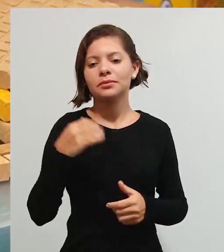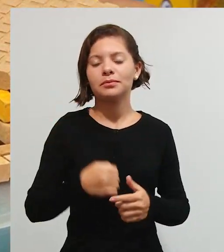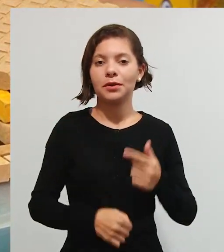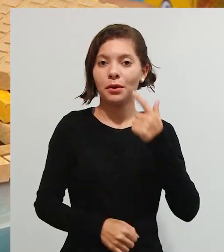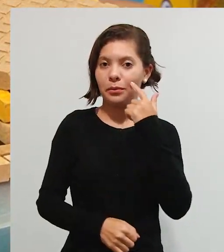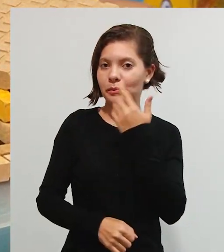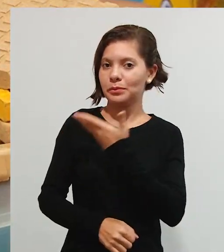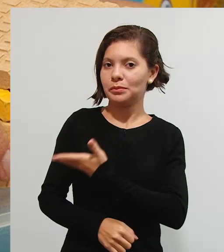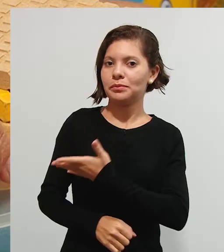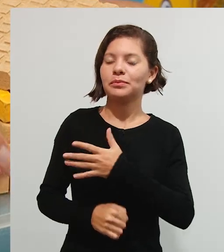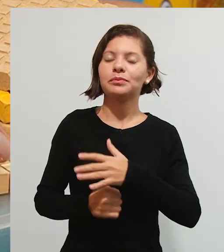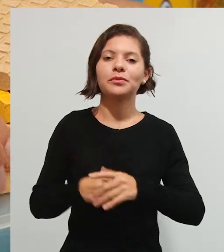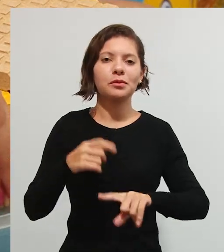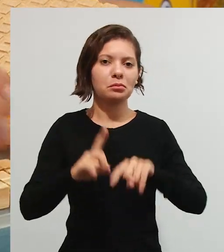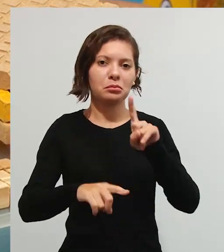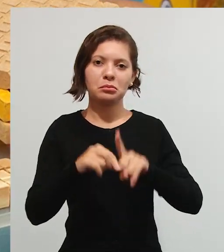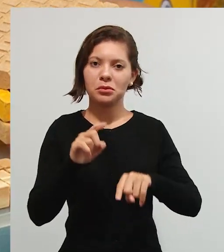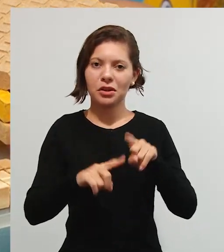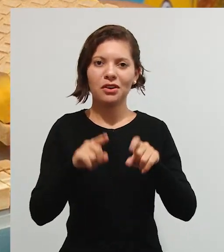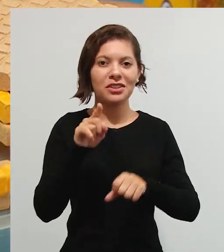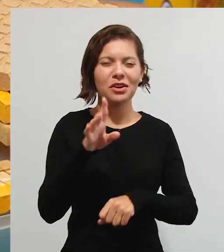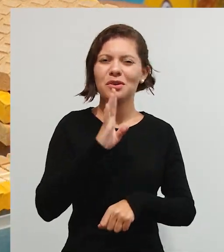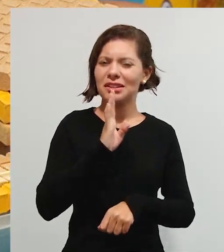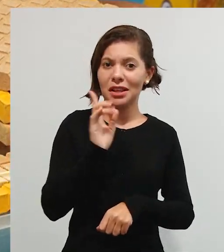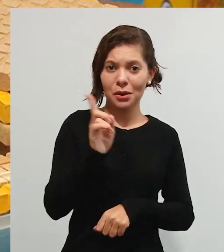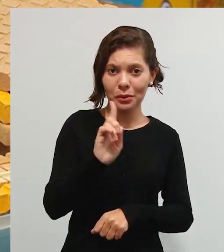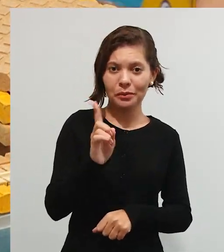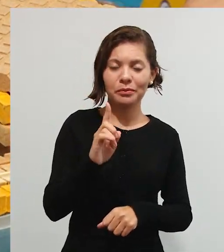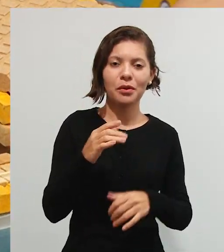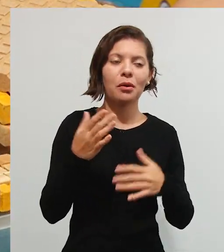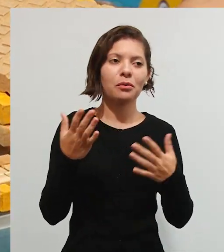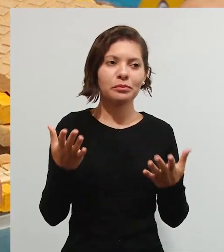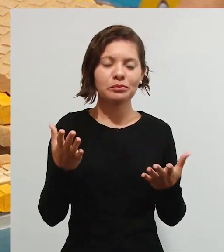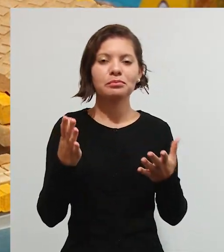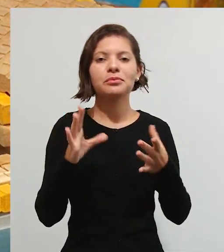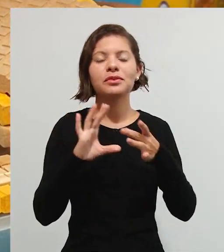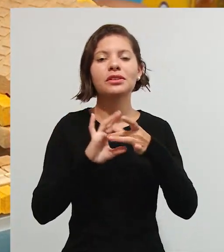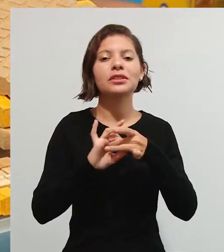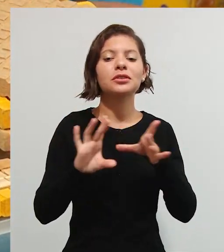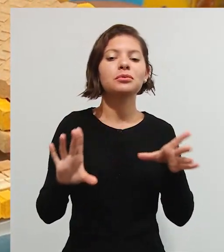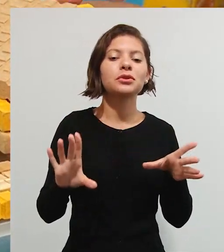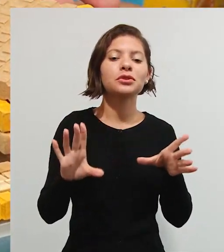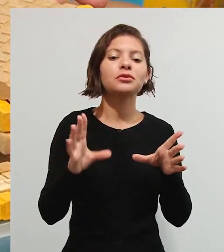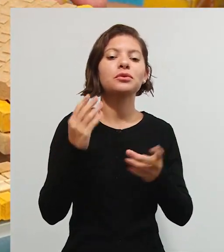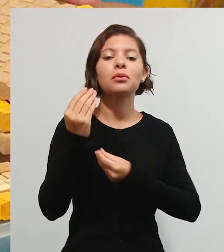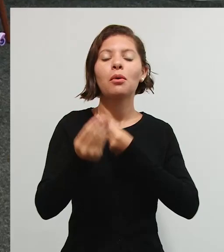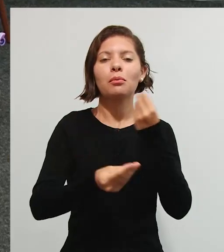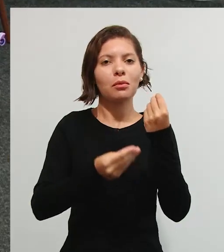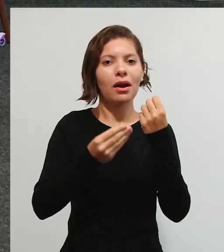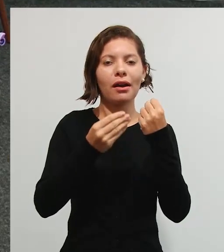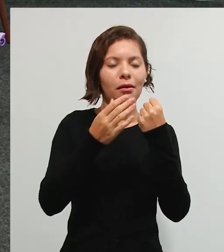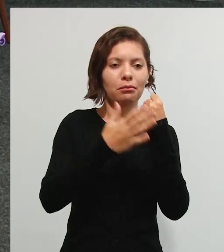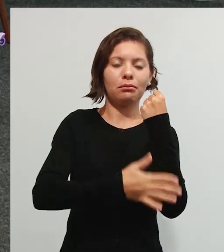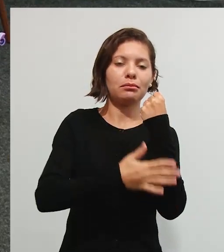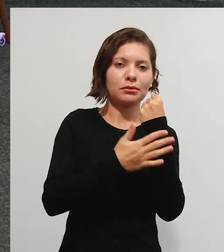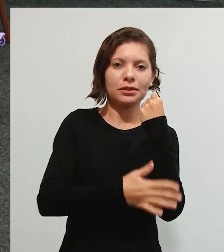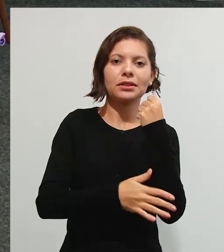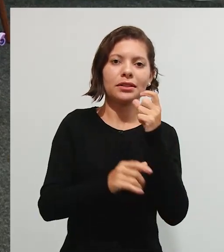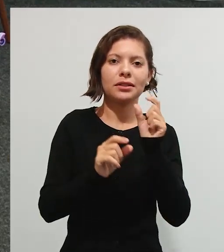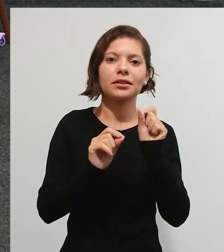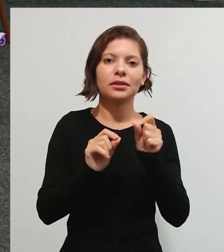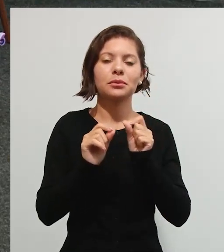Então, esse é o material dourado. Se você não conhecia, tem ele em madeira, que o